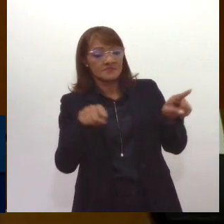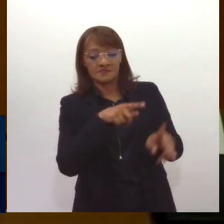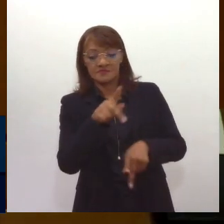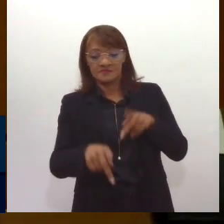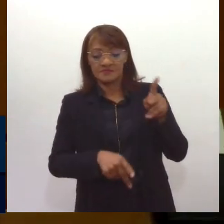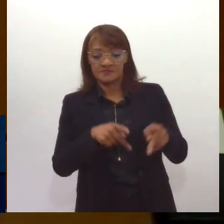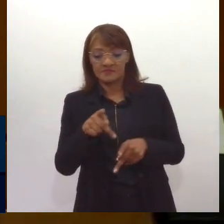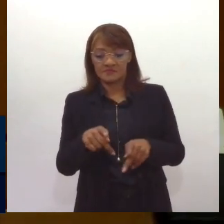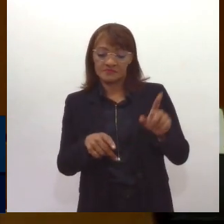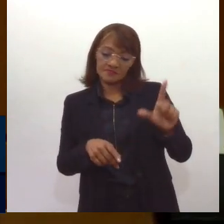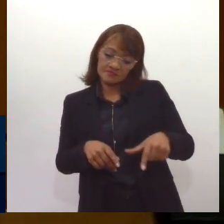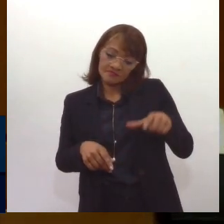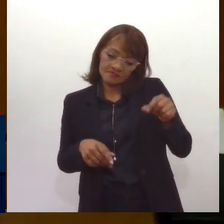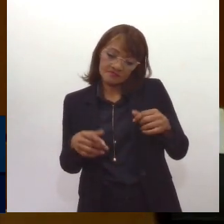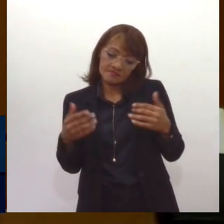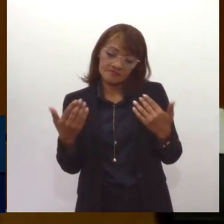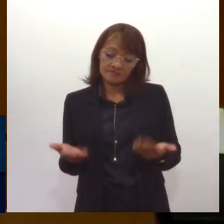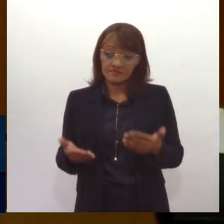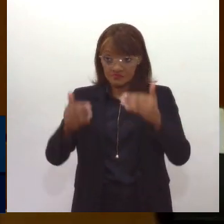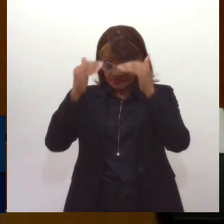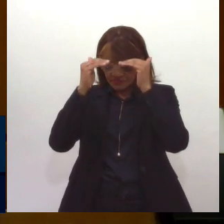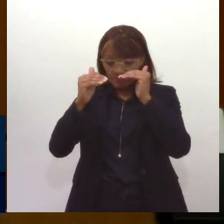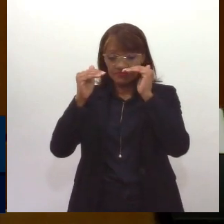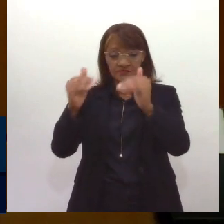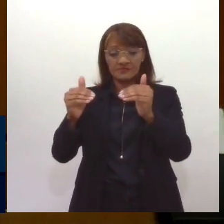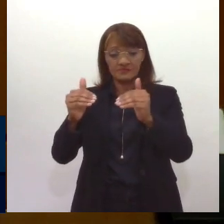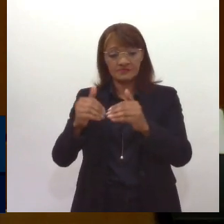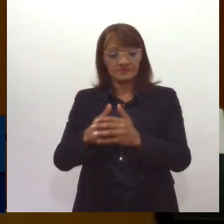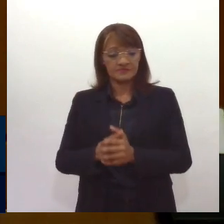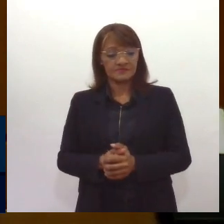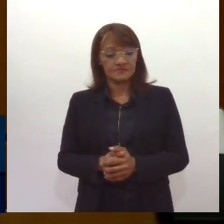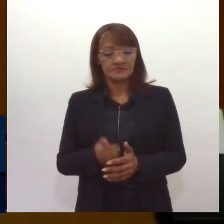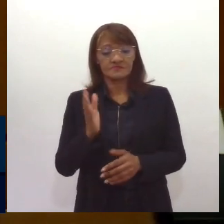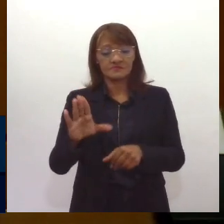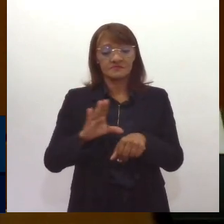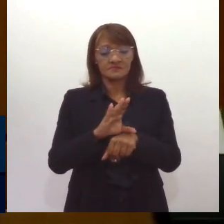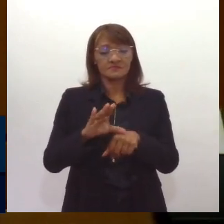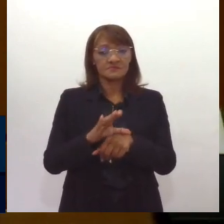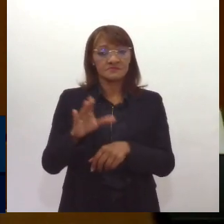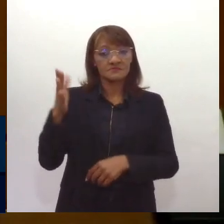obedecendo aquilo que estabelece a Constituição Federal.